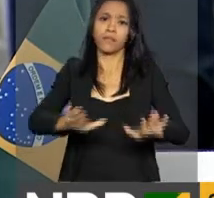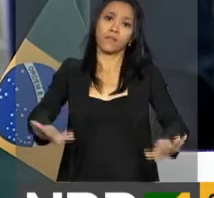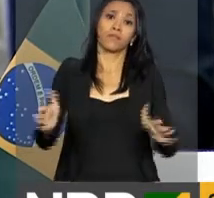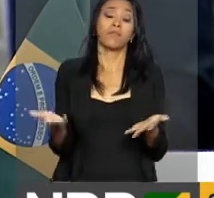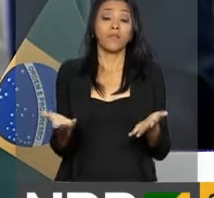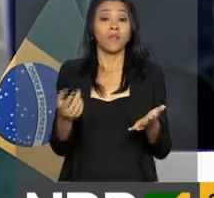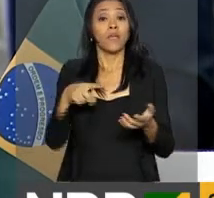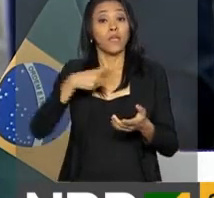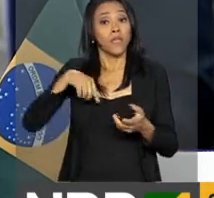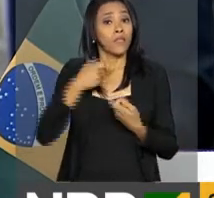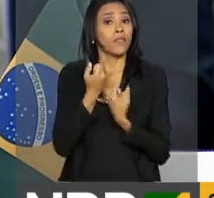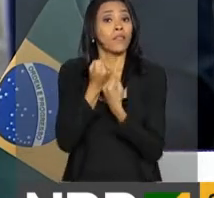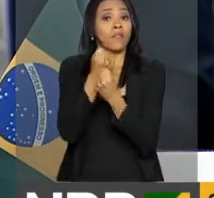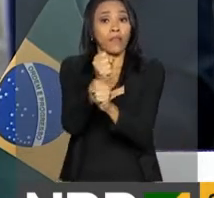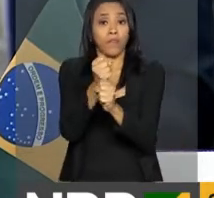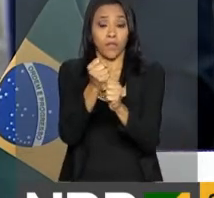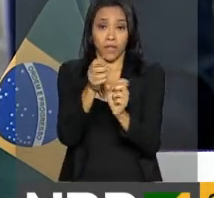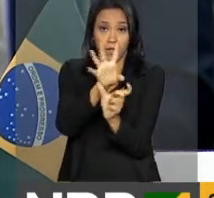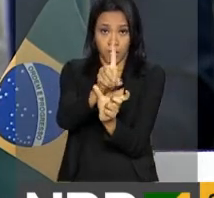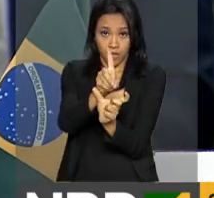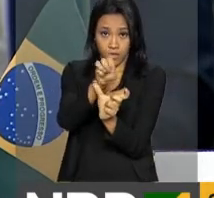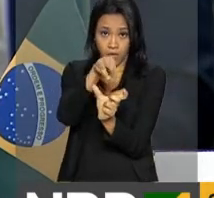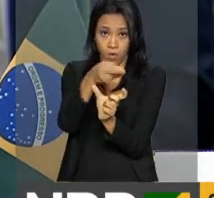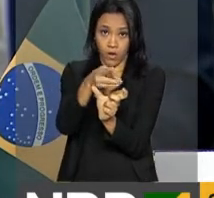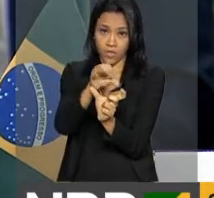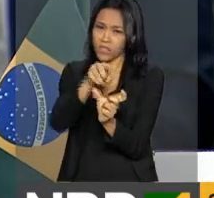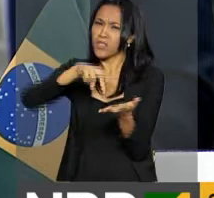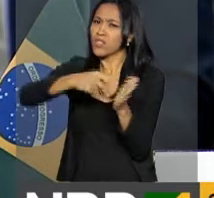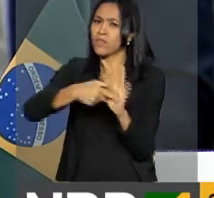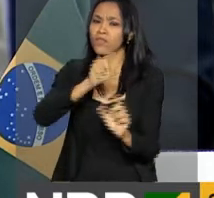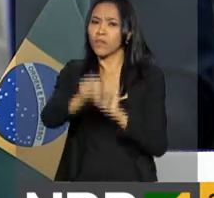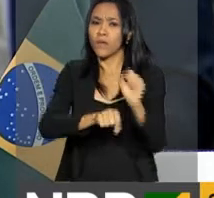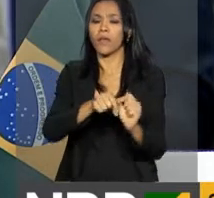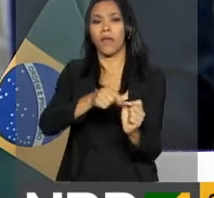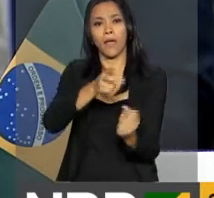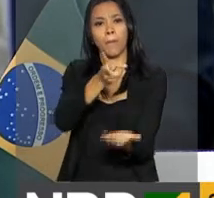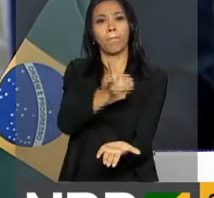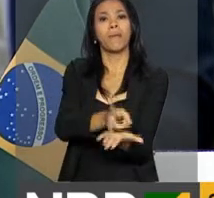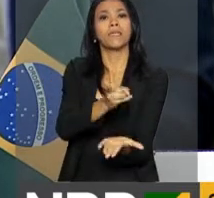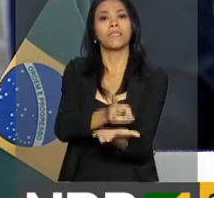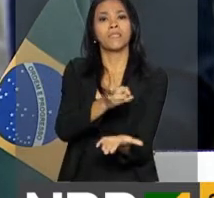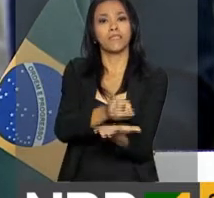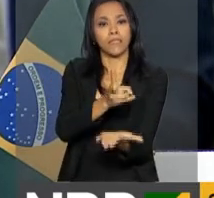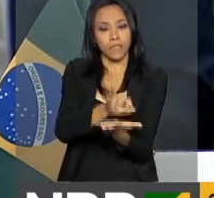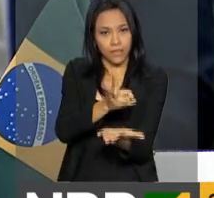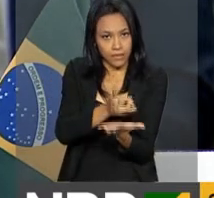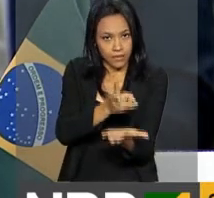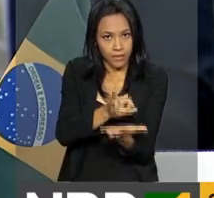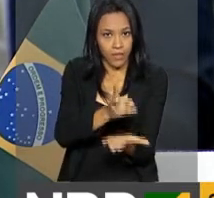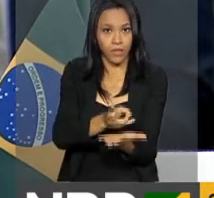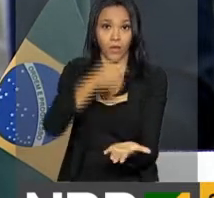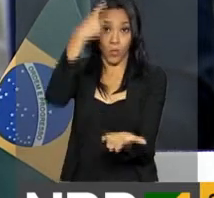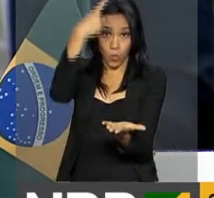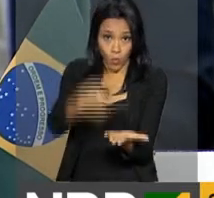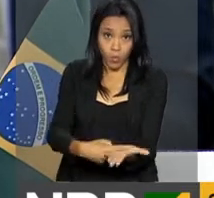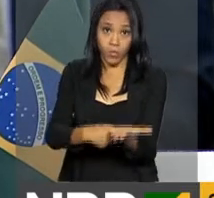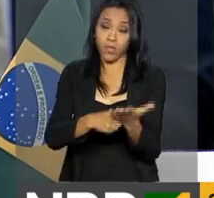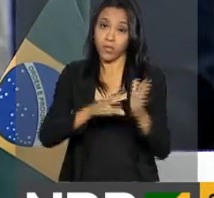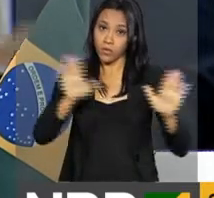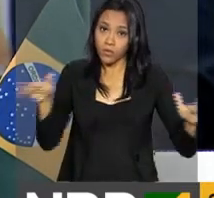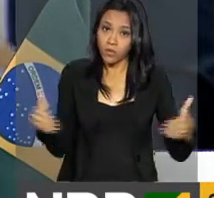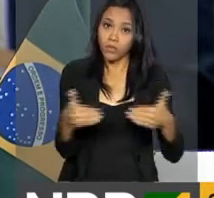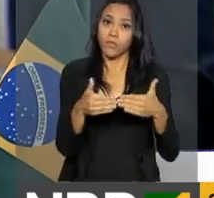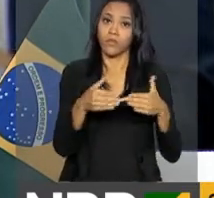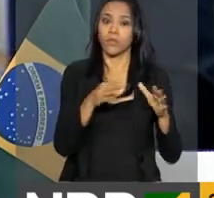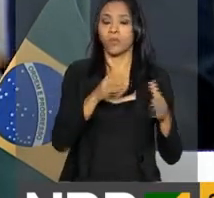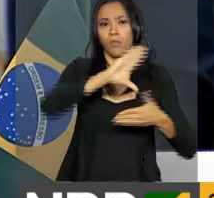democracia significa, isto sim, manter fidelidade aos compromissos que assumimos no Mercosul ao